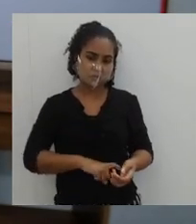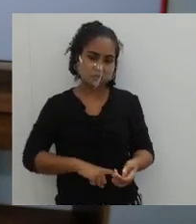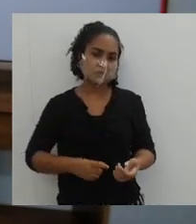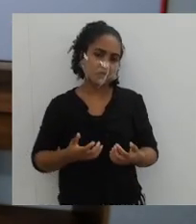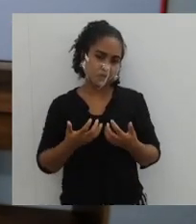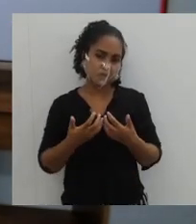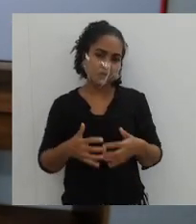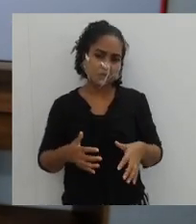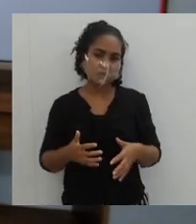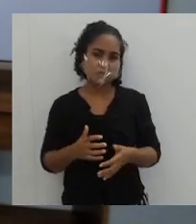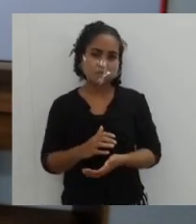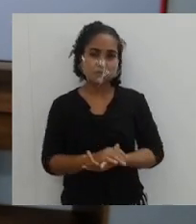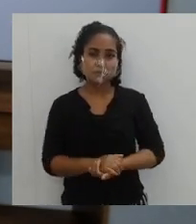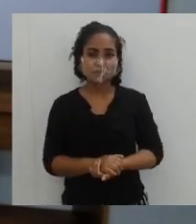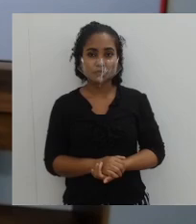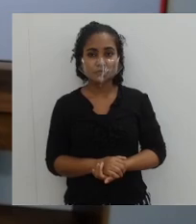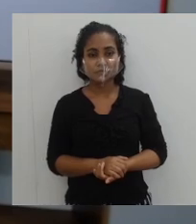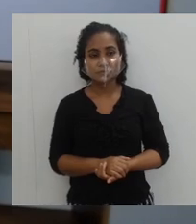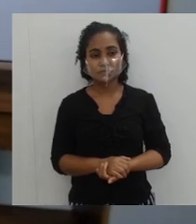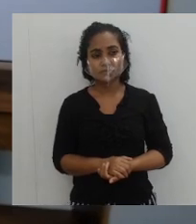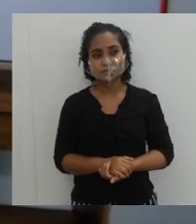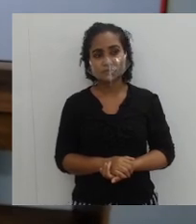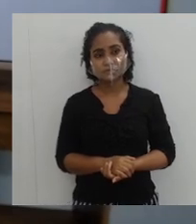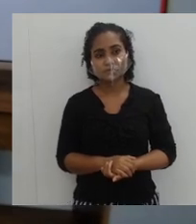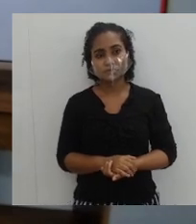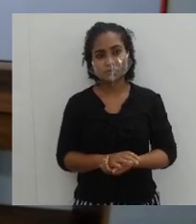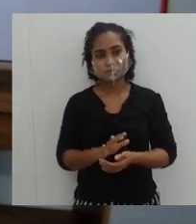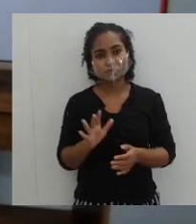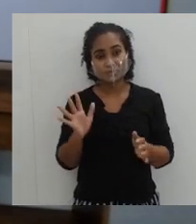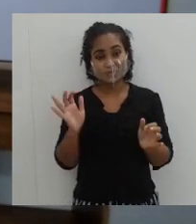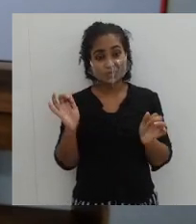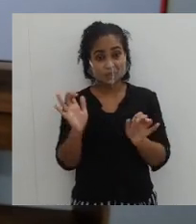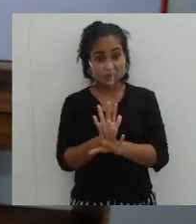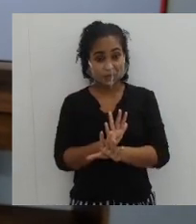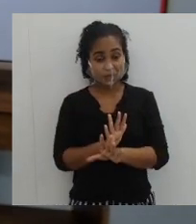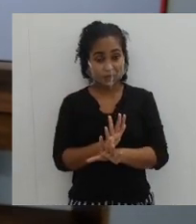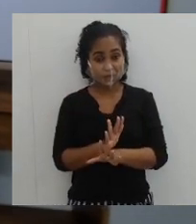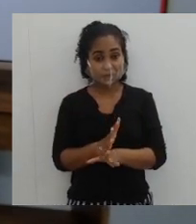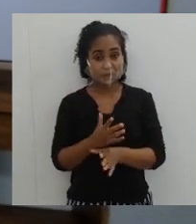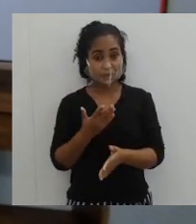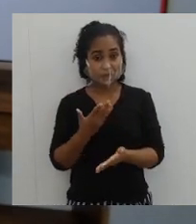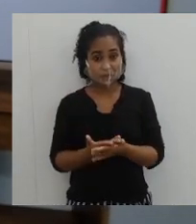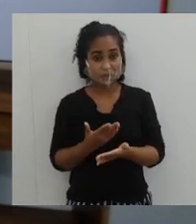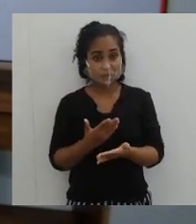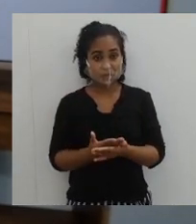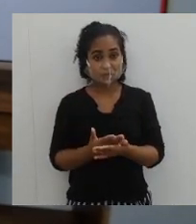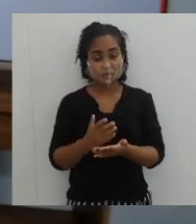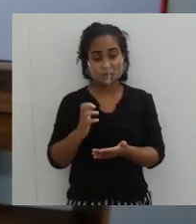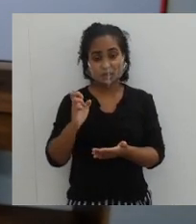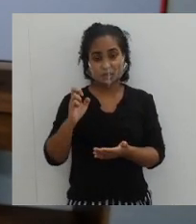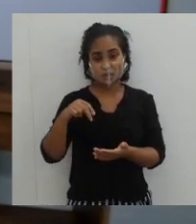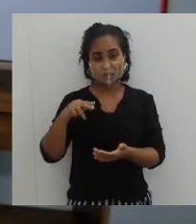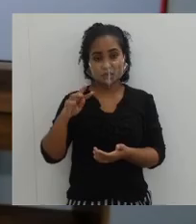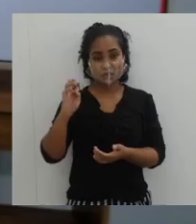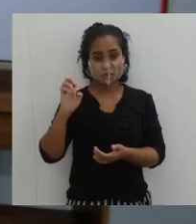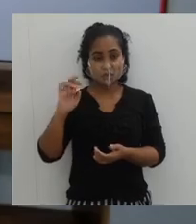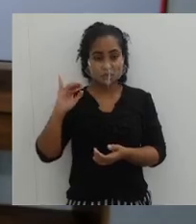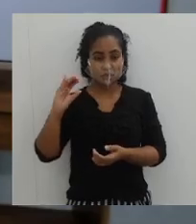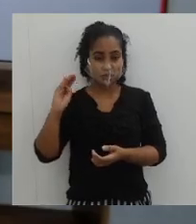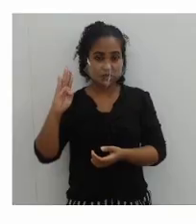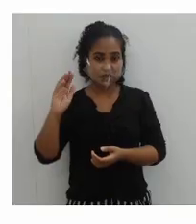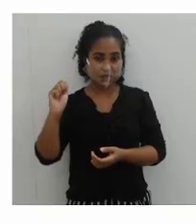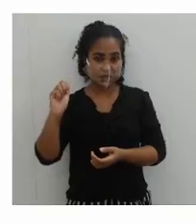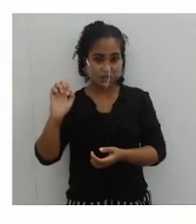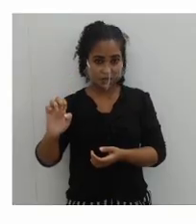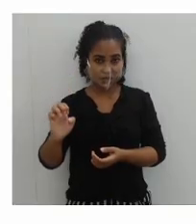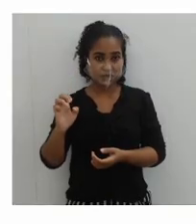comum. Tá bom? Então existe também, rapidinho para a gente terminar, a enterobiase, a oxiurose, que é muito comum